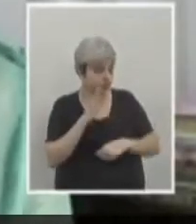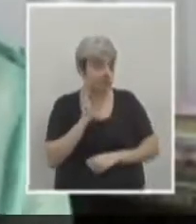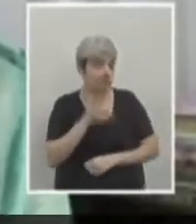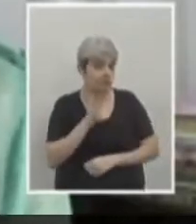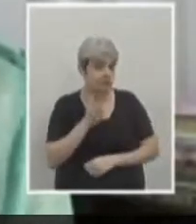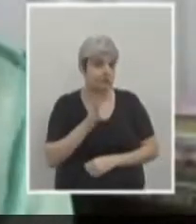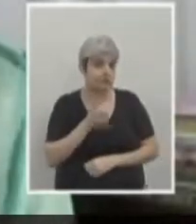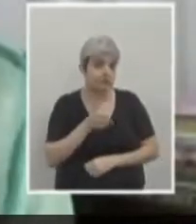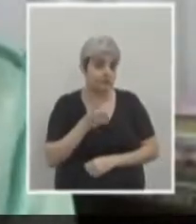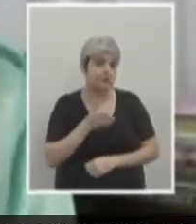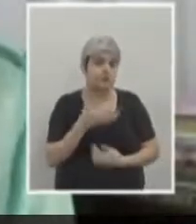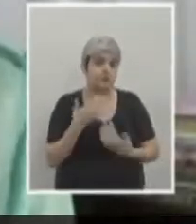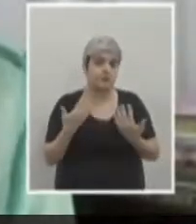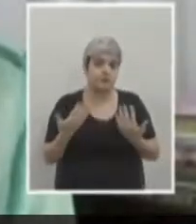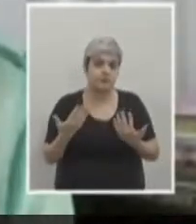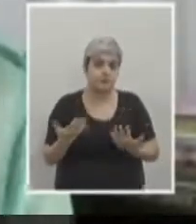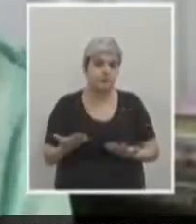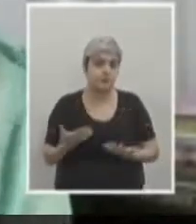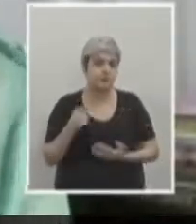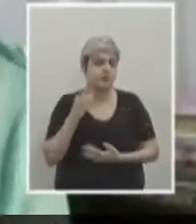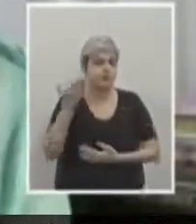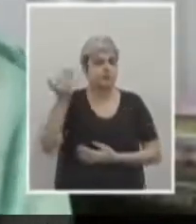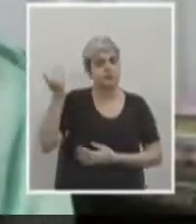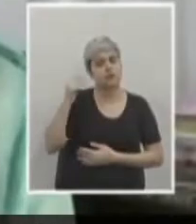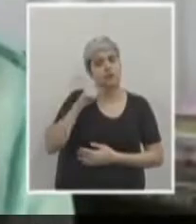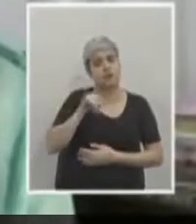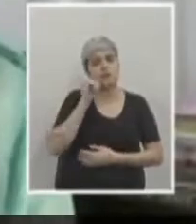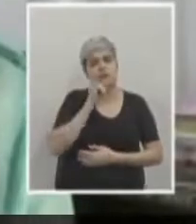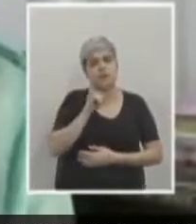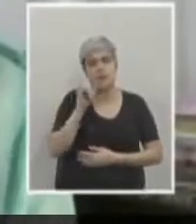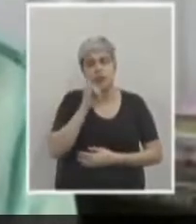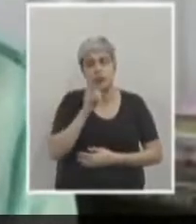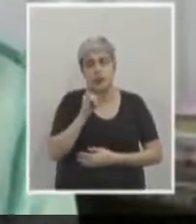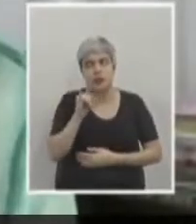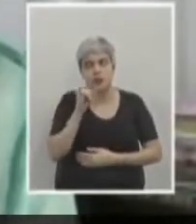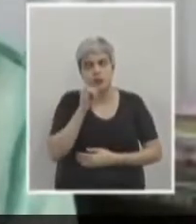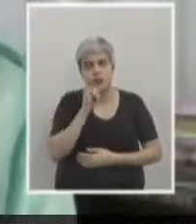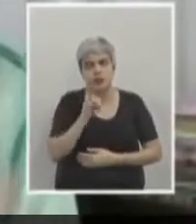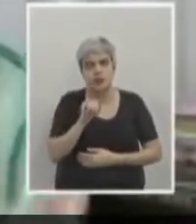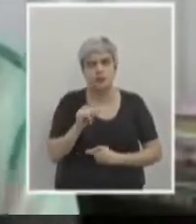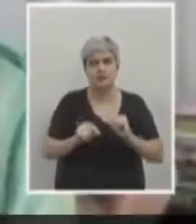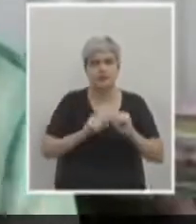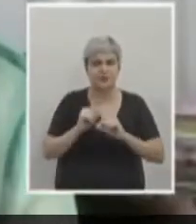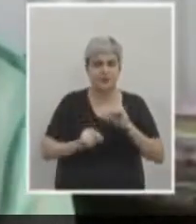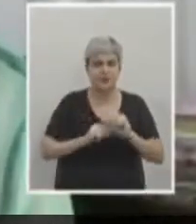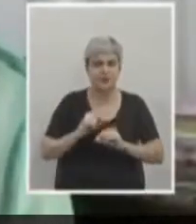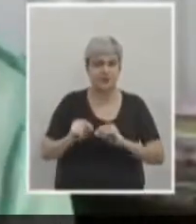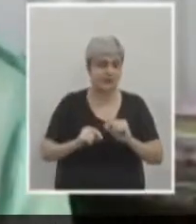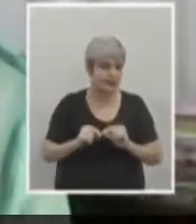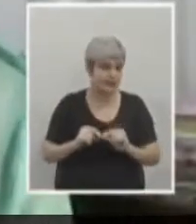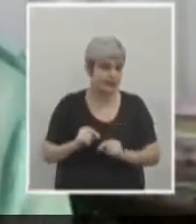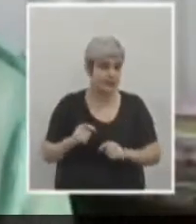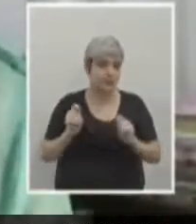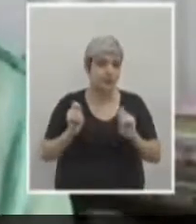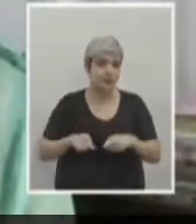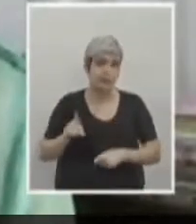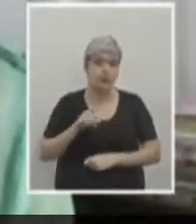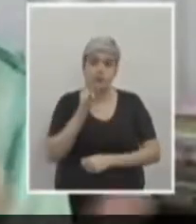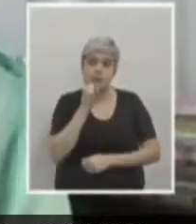dito, sugerido para a senhora até comentou que não é que... lá na questão de sistema, né, não dava para colocar o código